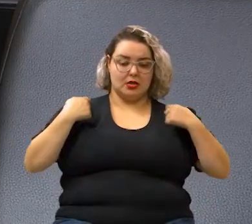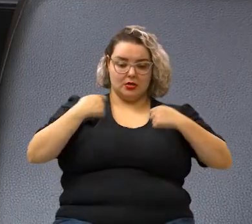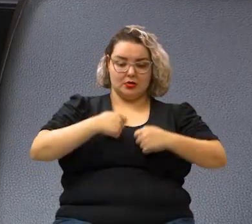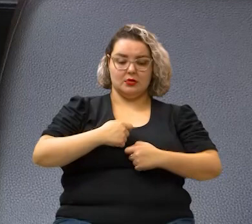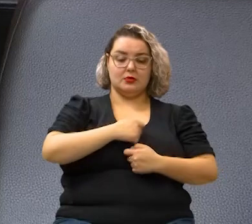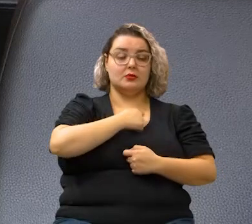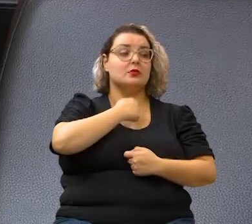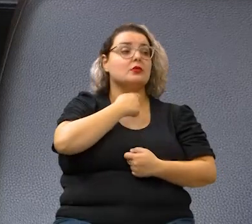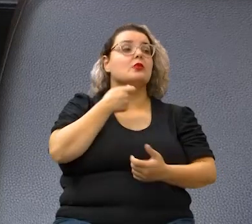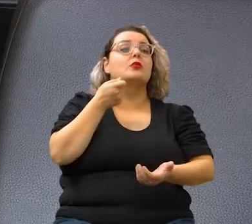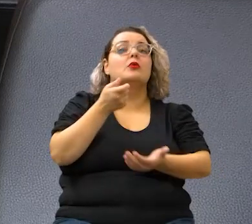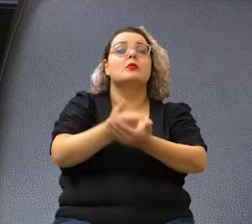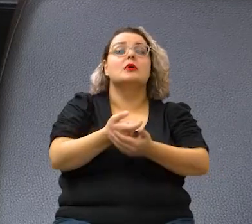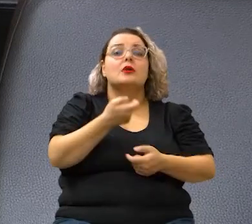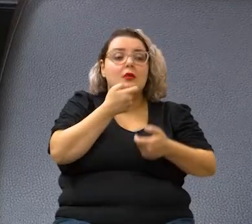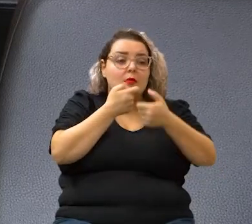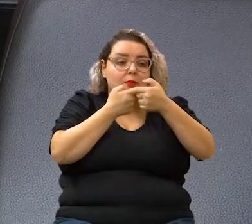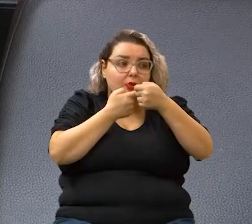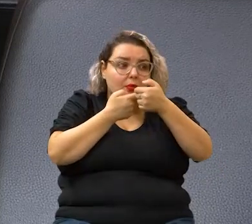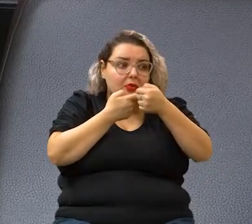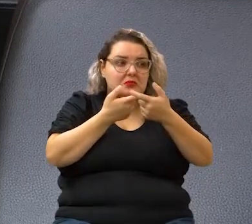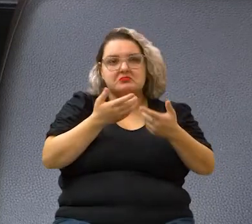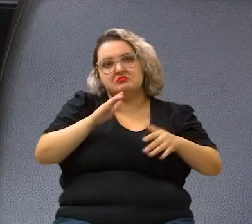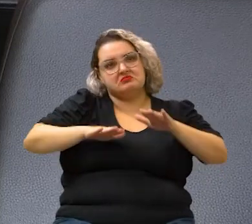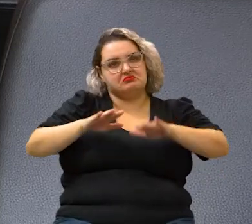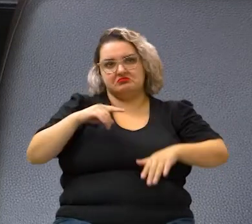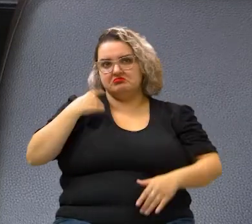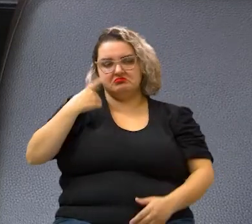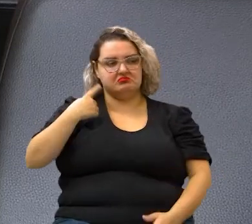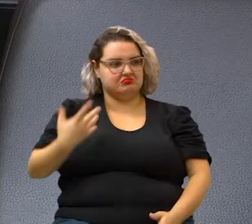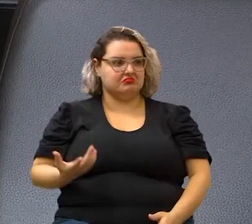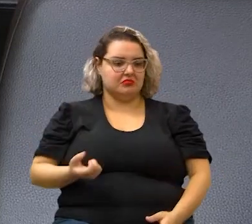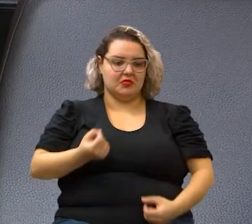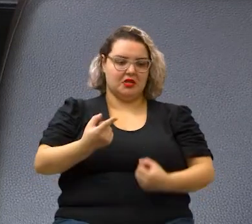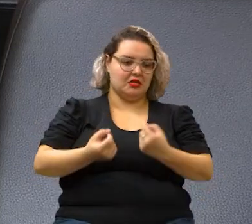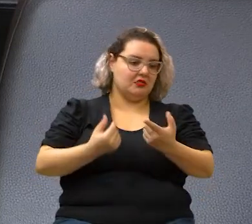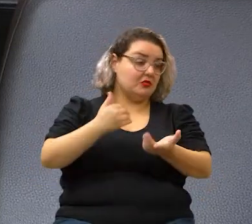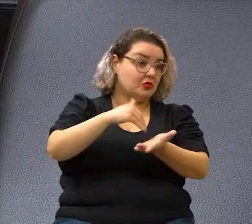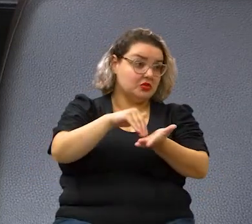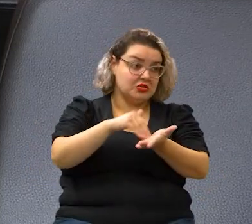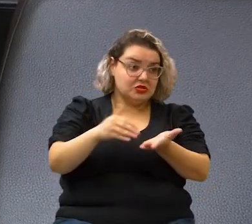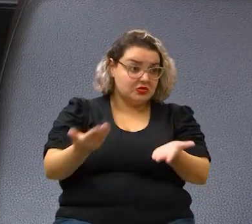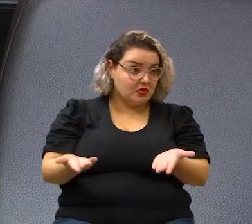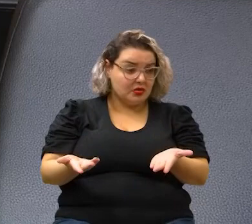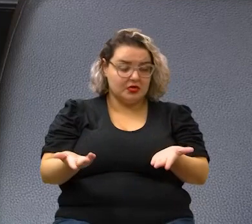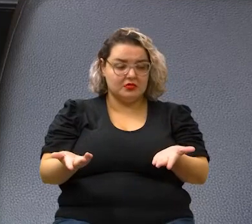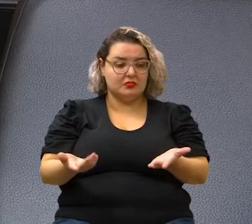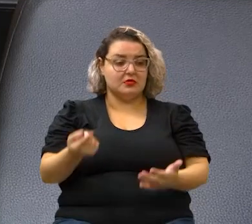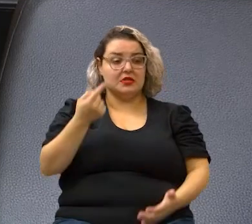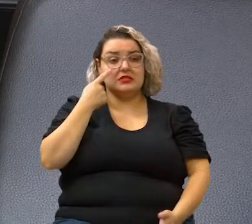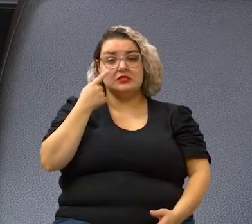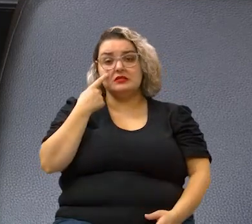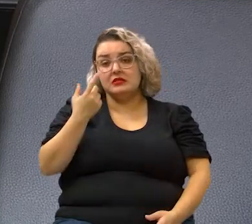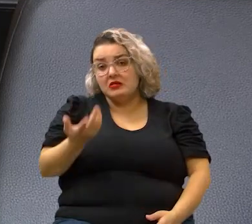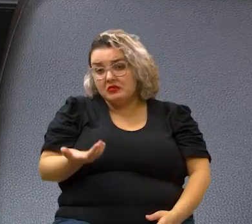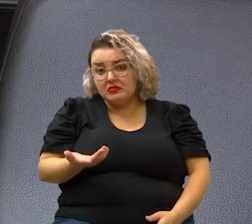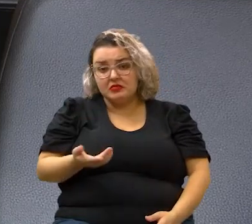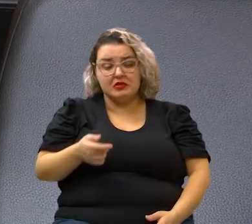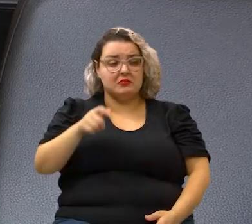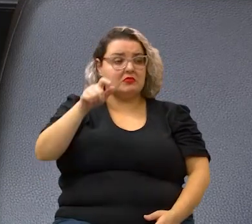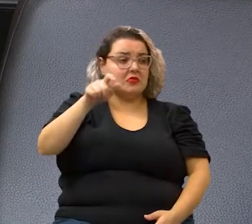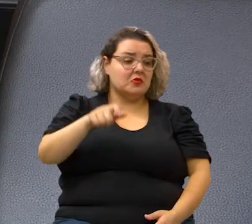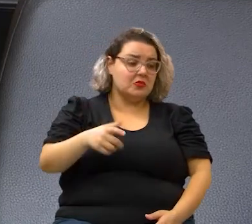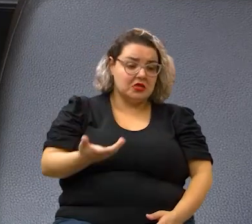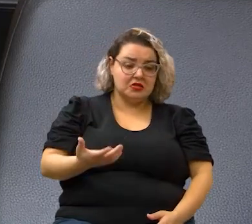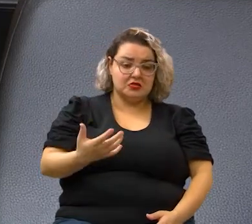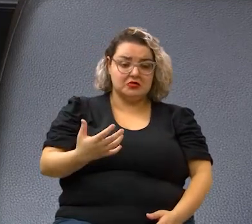de terno e gravata indo comprar crack. Deve ser advogado, deve trabalhar em algum escritório, mas você vê